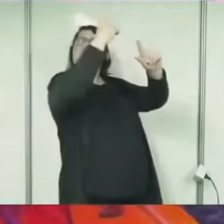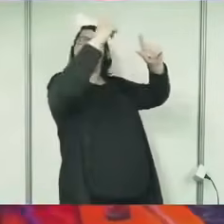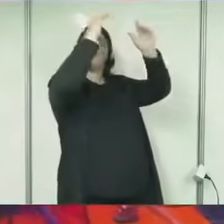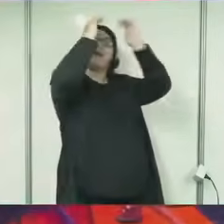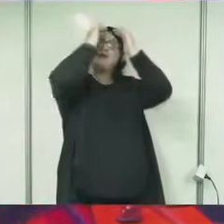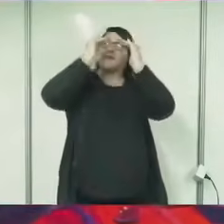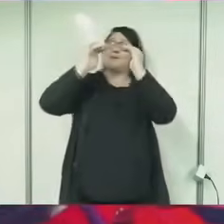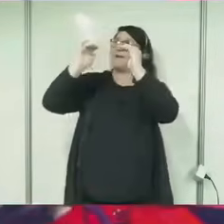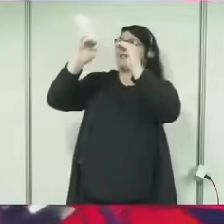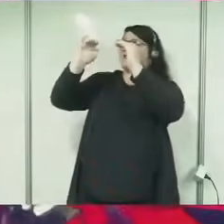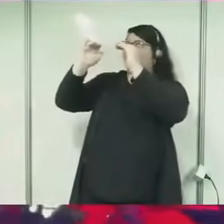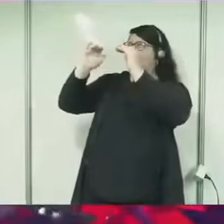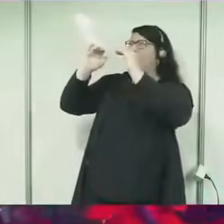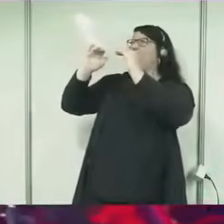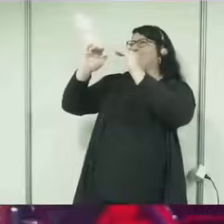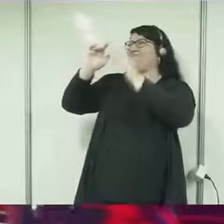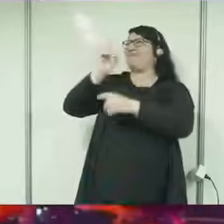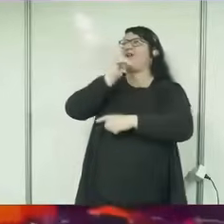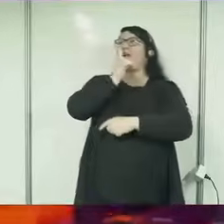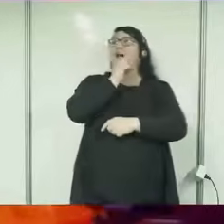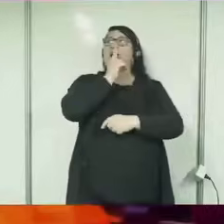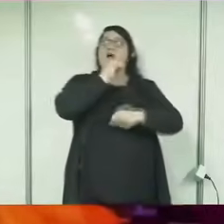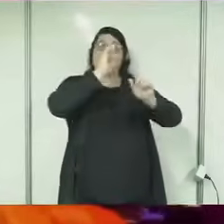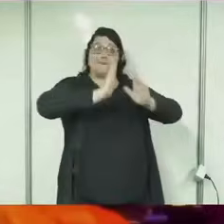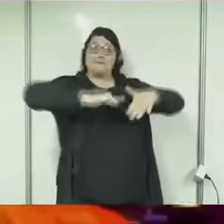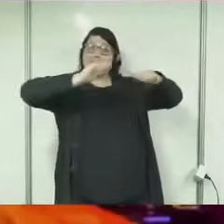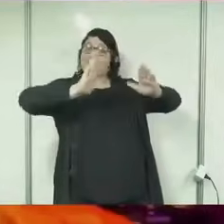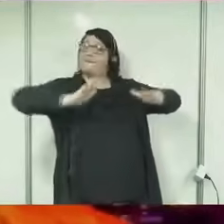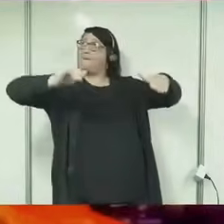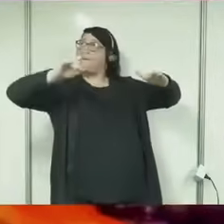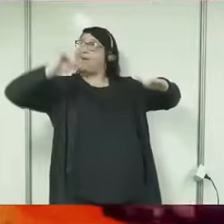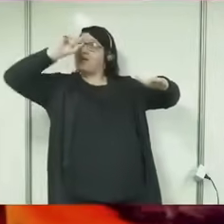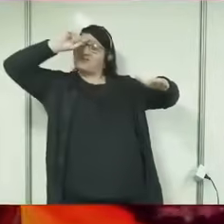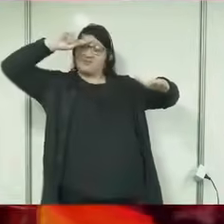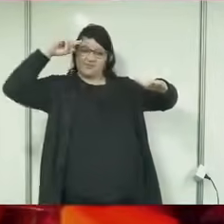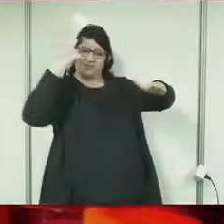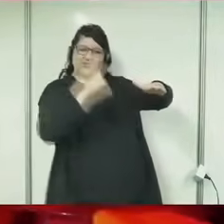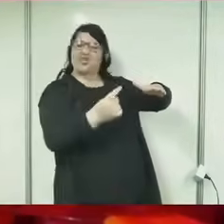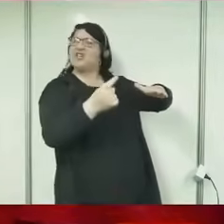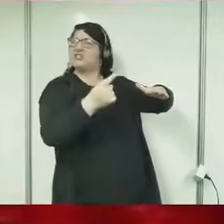e ao mar os teus limites,